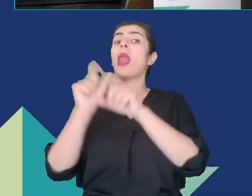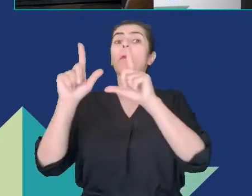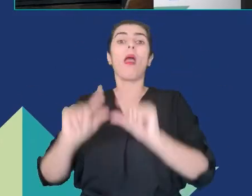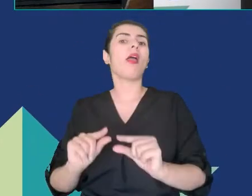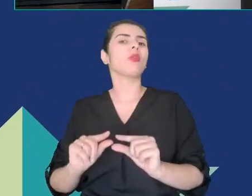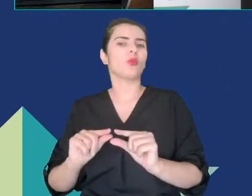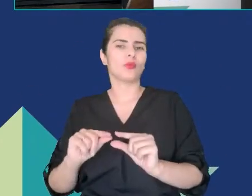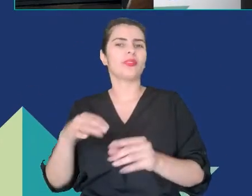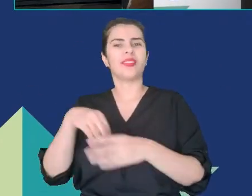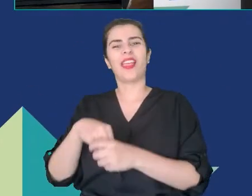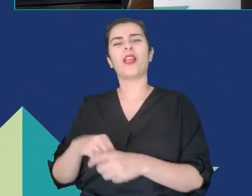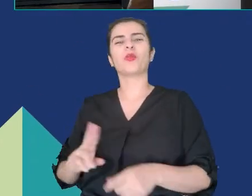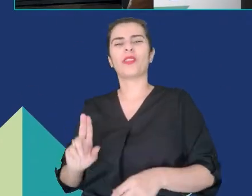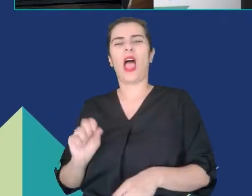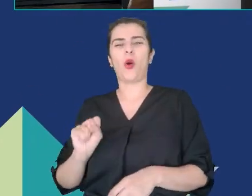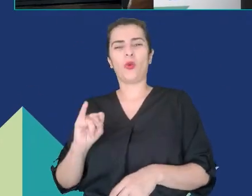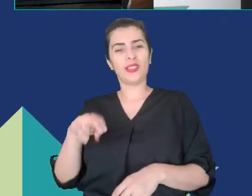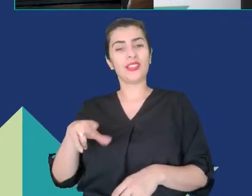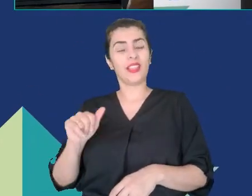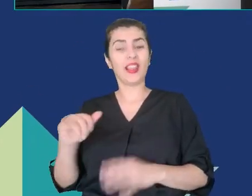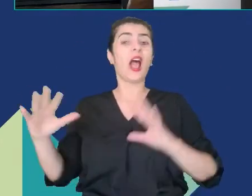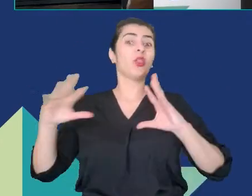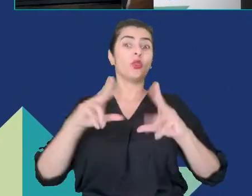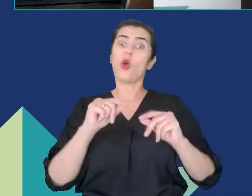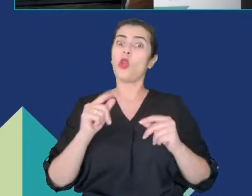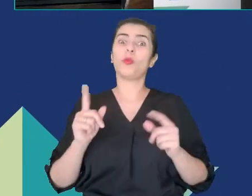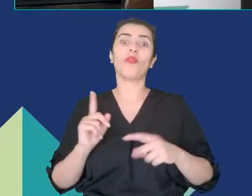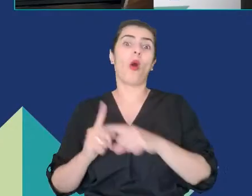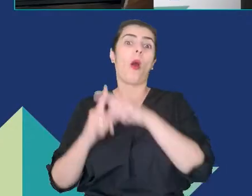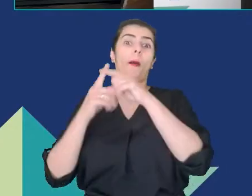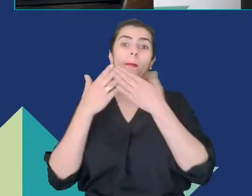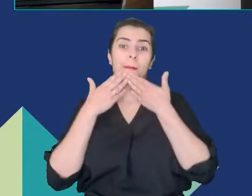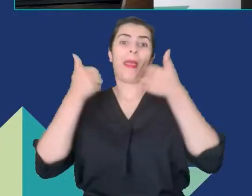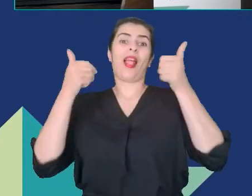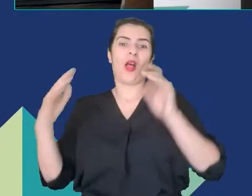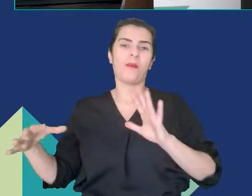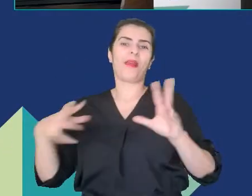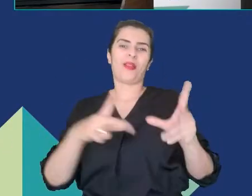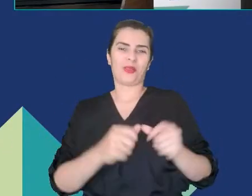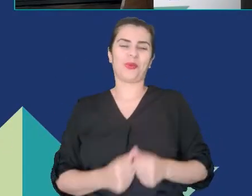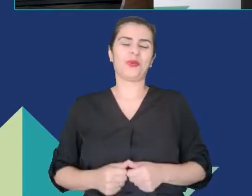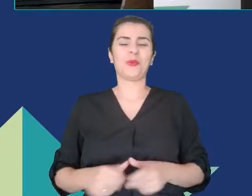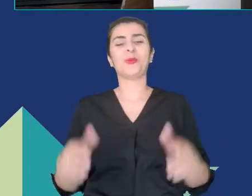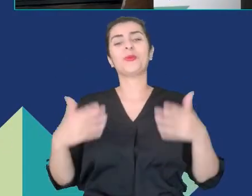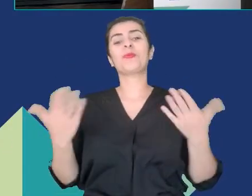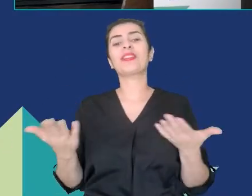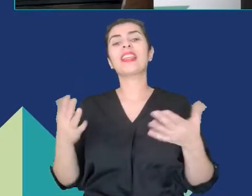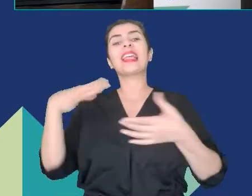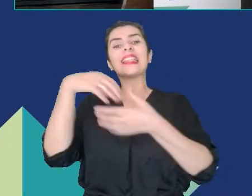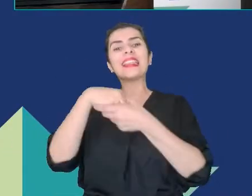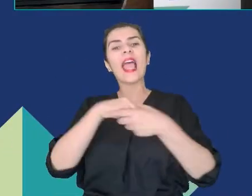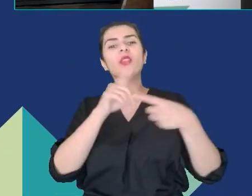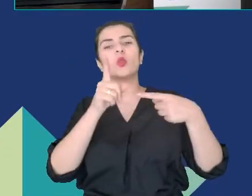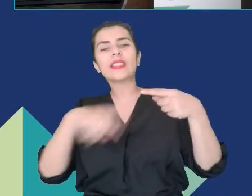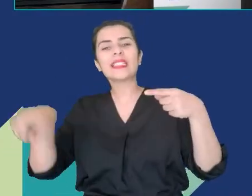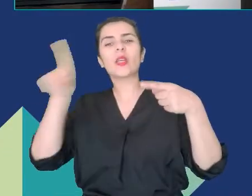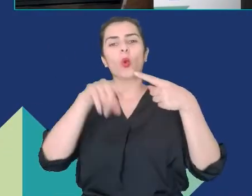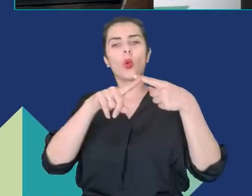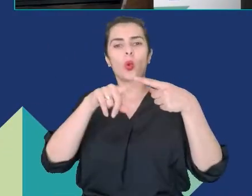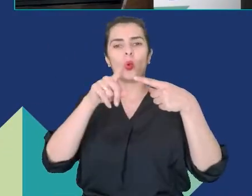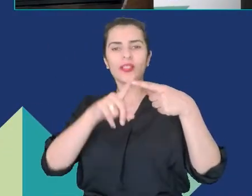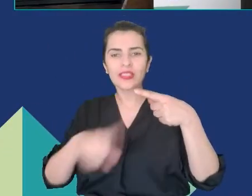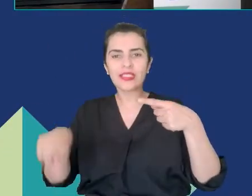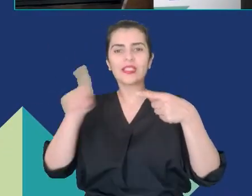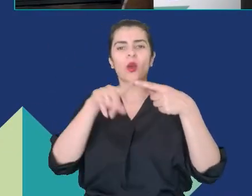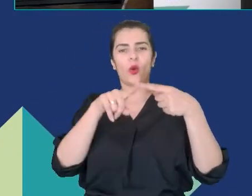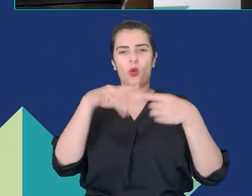ganha-ganha no final do dia. Então, além disso, né, dentro do nosso ciclo operacional, a gente ainda precisa